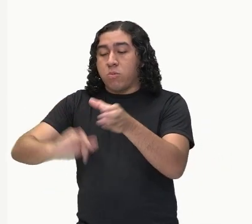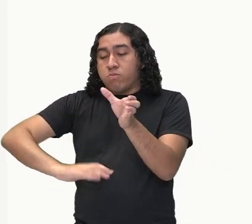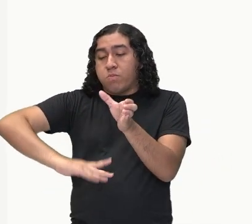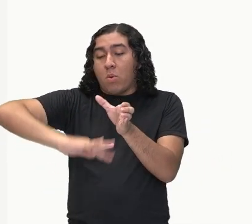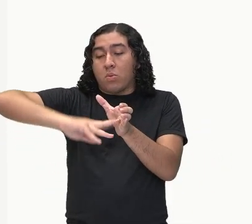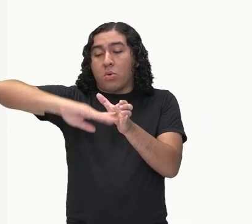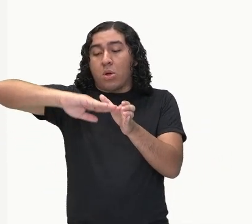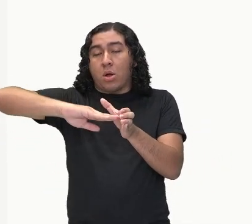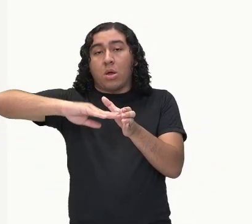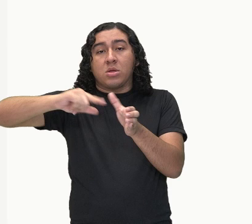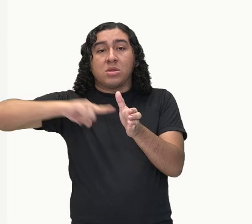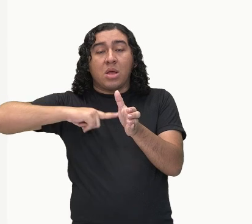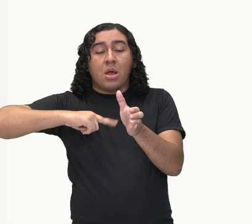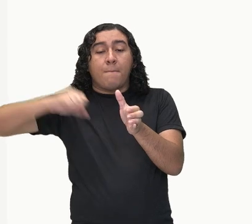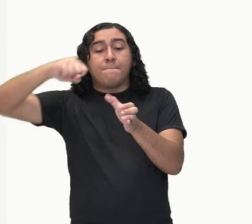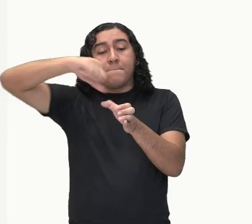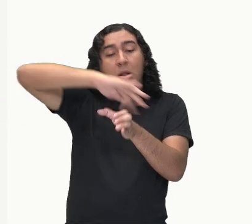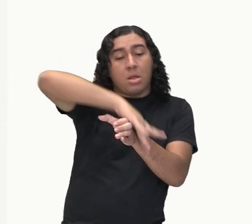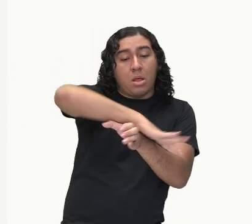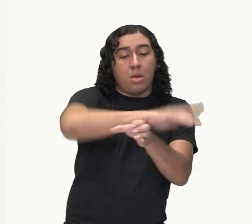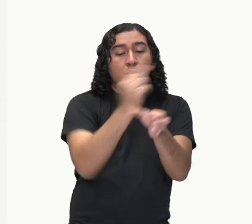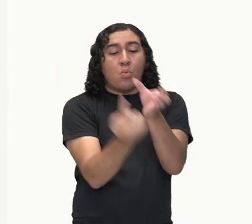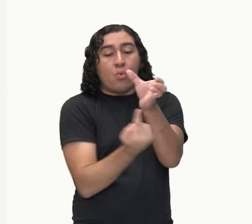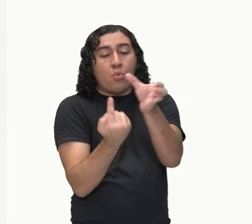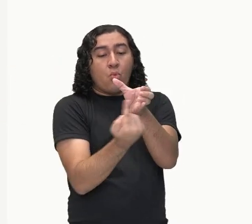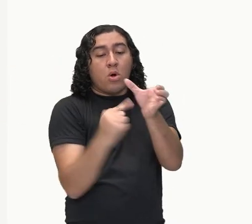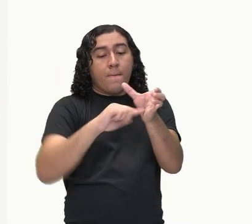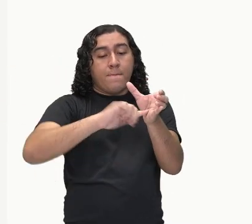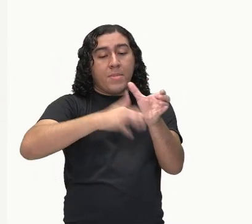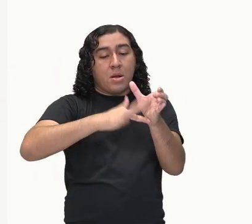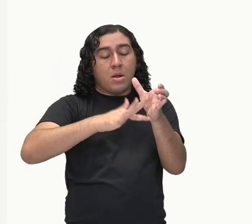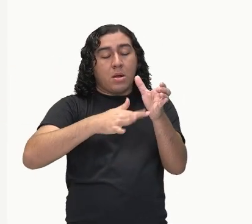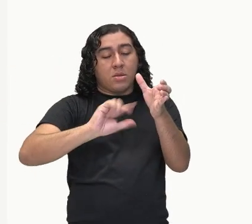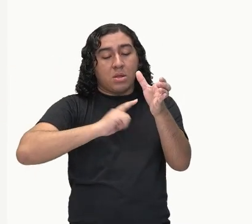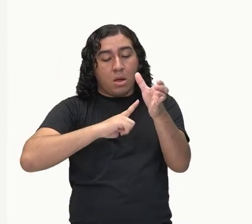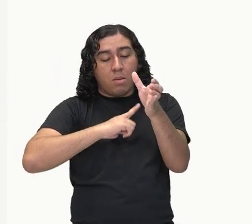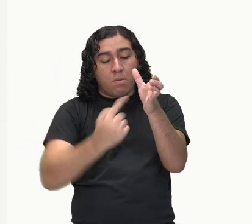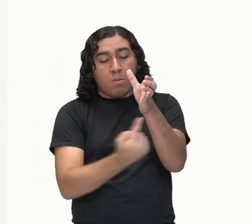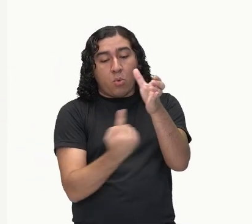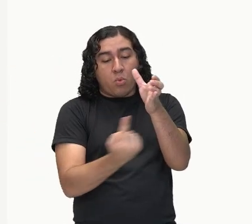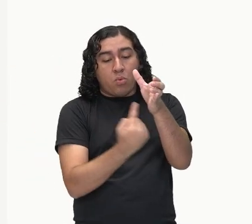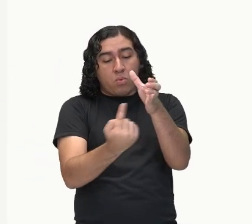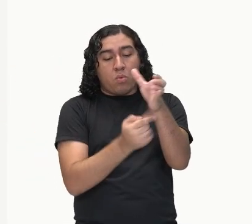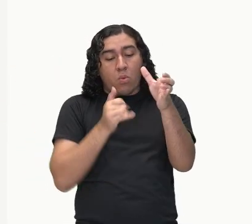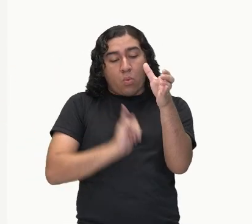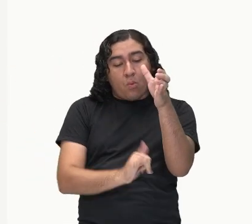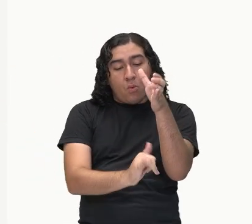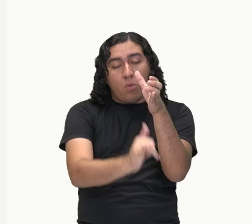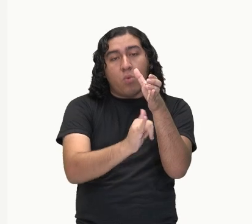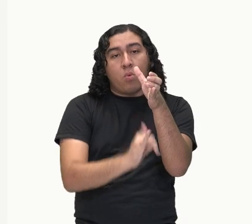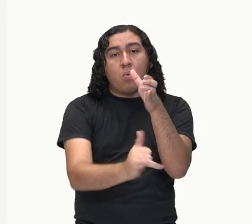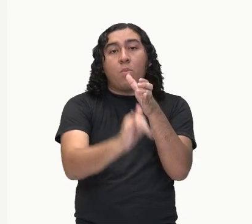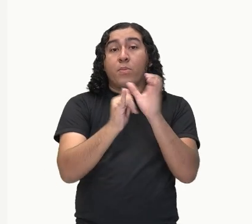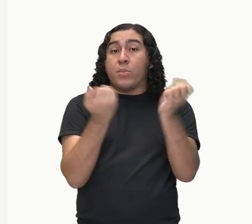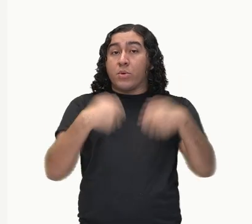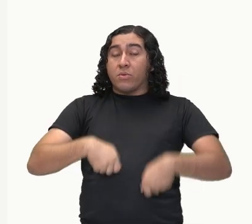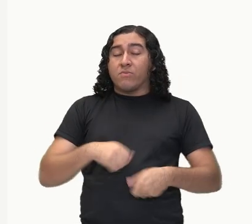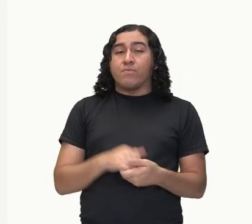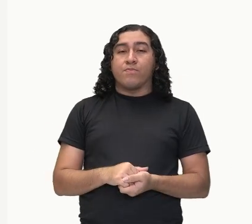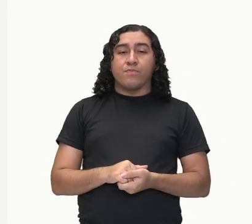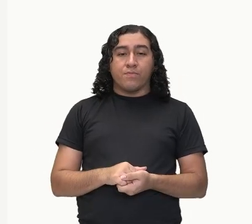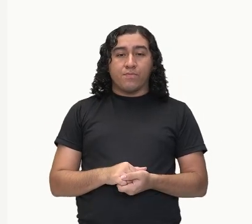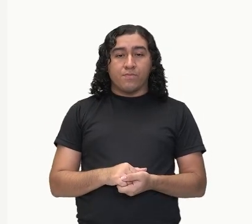e convertida em energia elétrica por meio de turbinas. Mas a questão da energia elétrica são